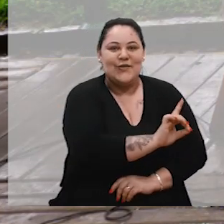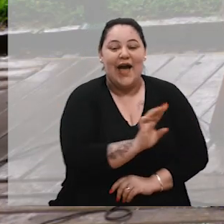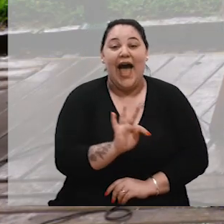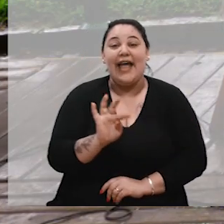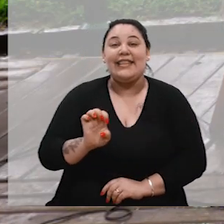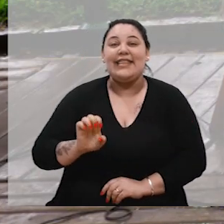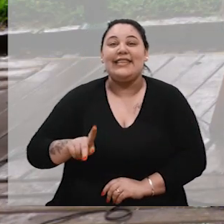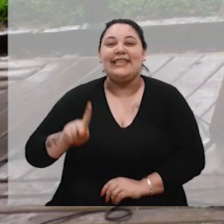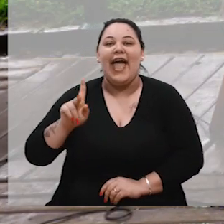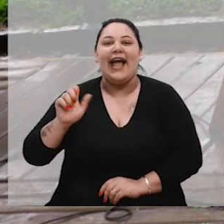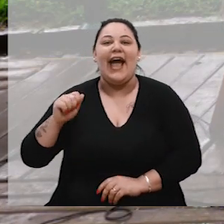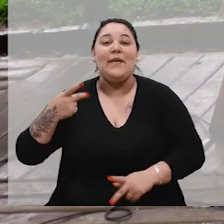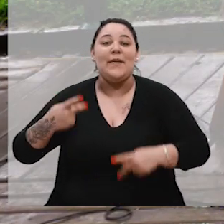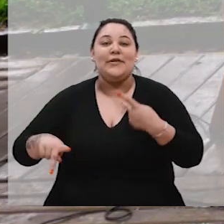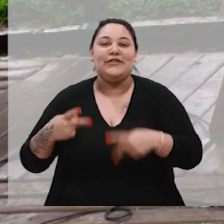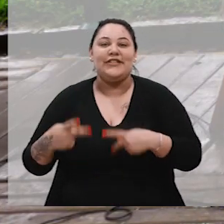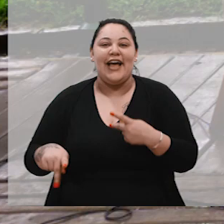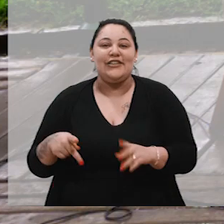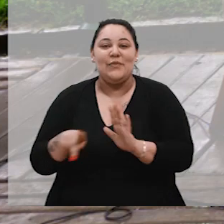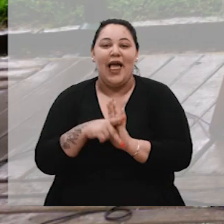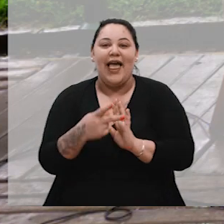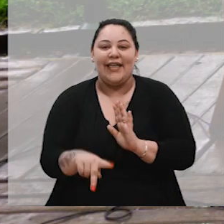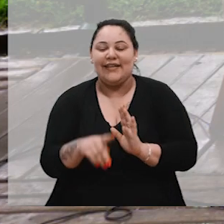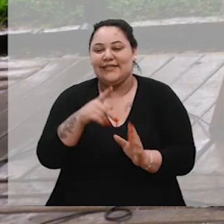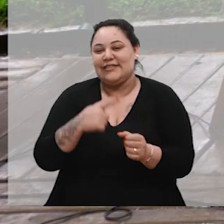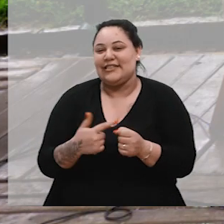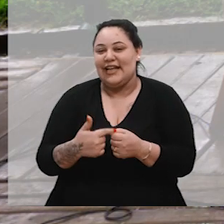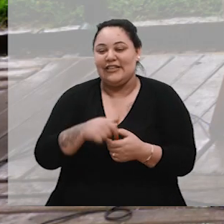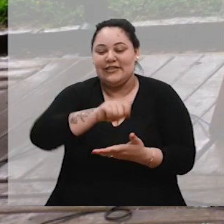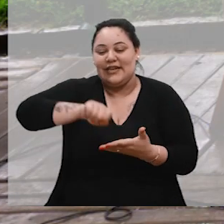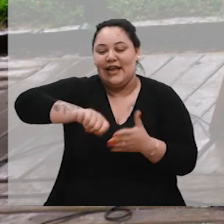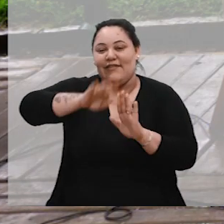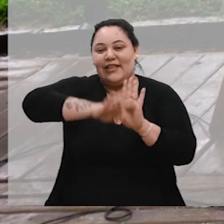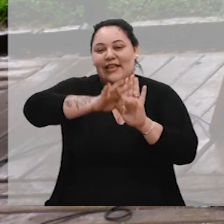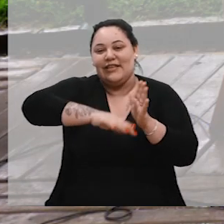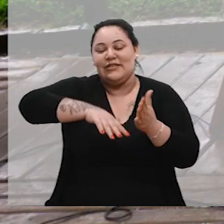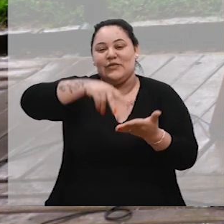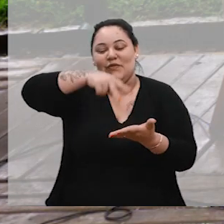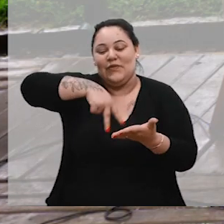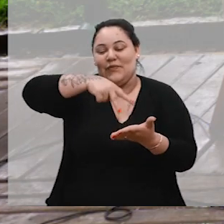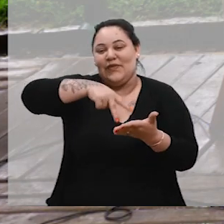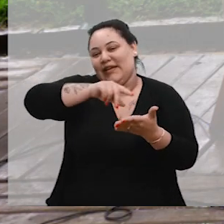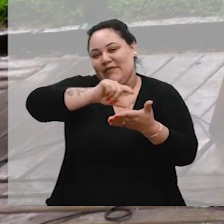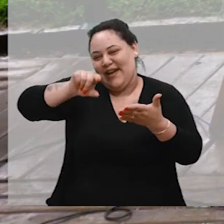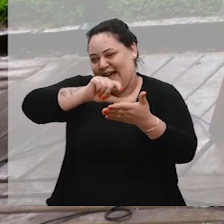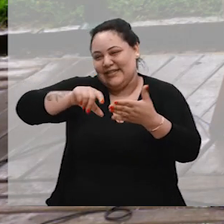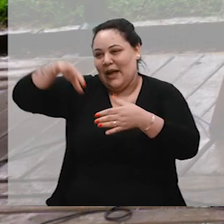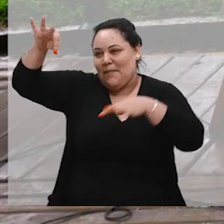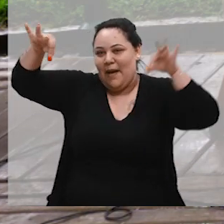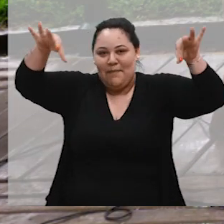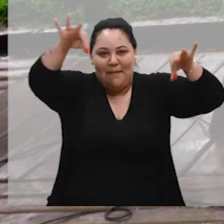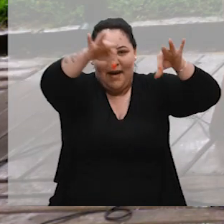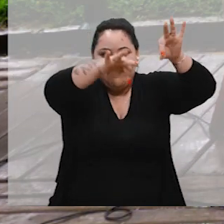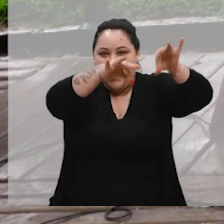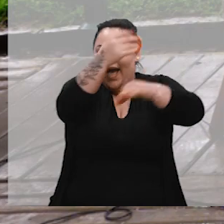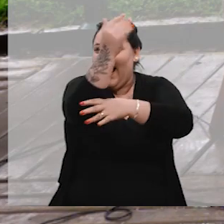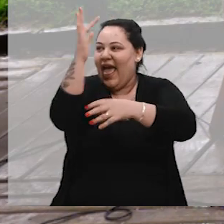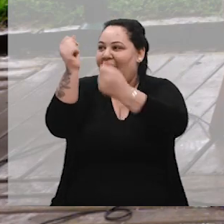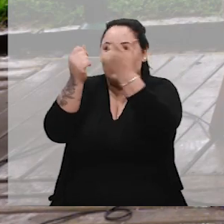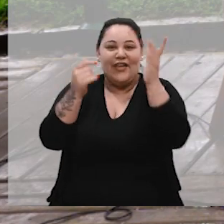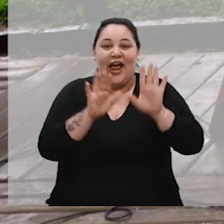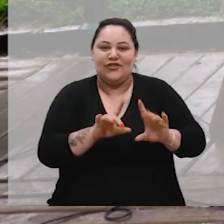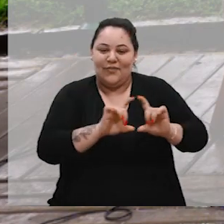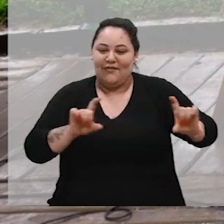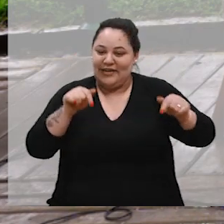aqui há pouco a Teca, que é uma personagem da nossa cidade que escreve frases, pendura essas frases pelas